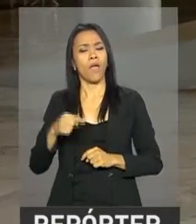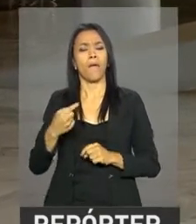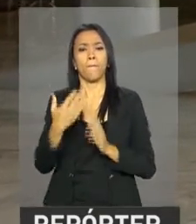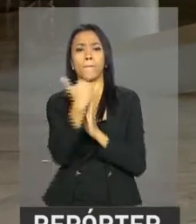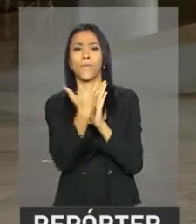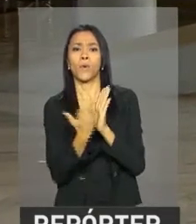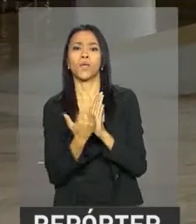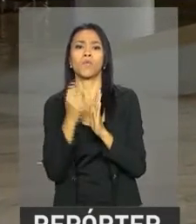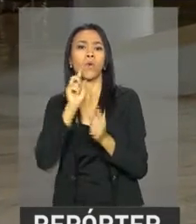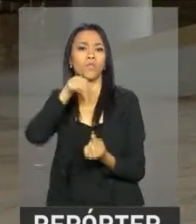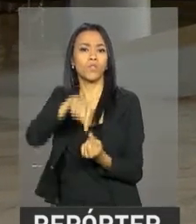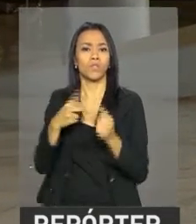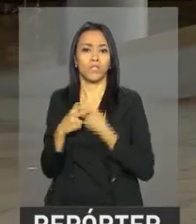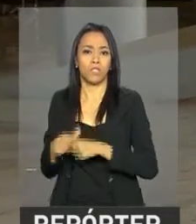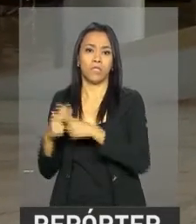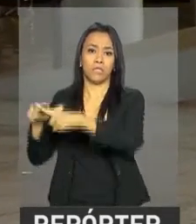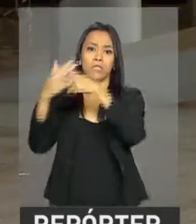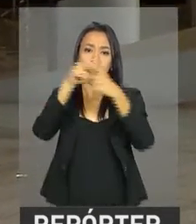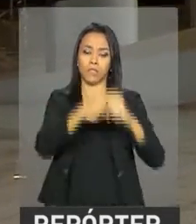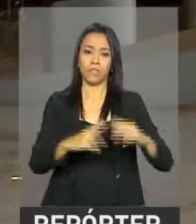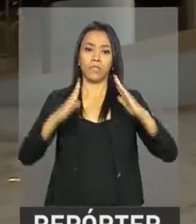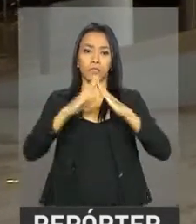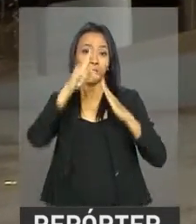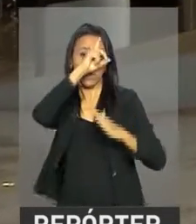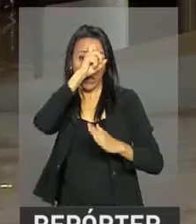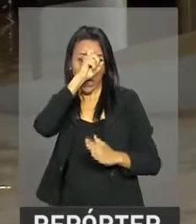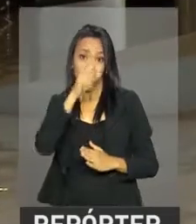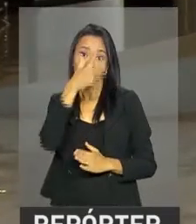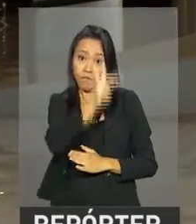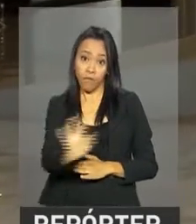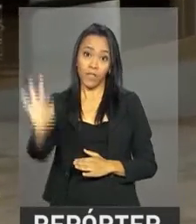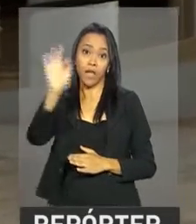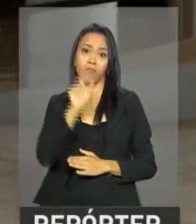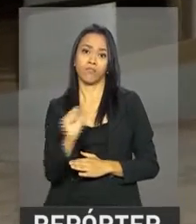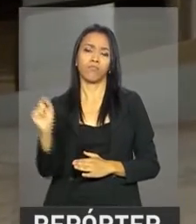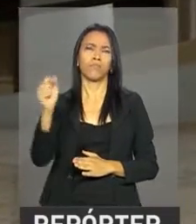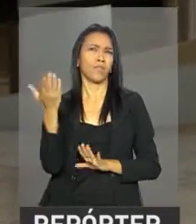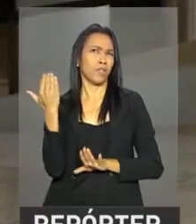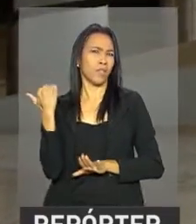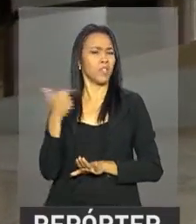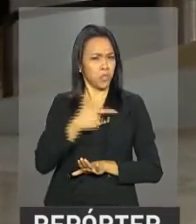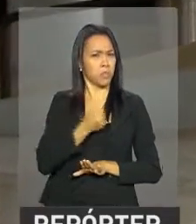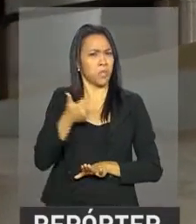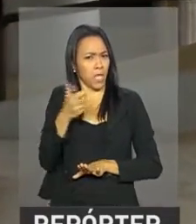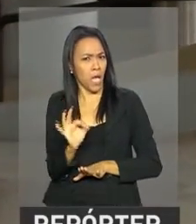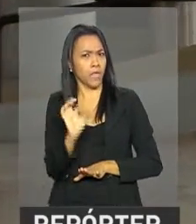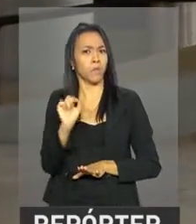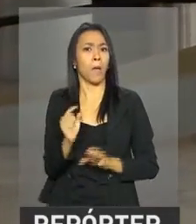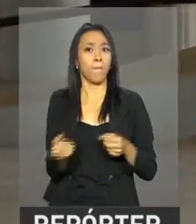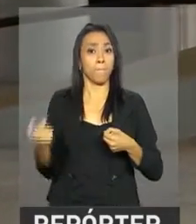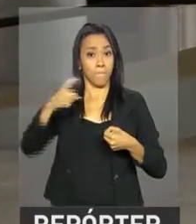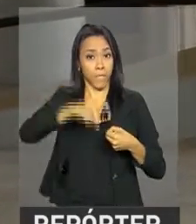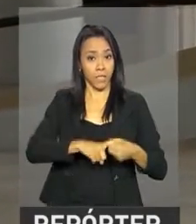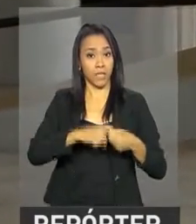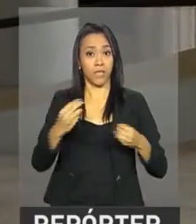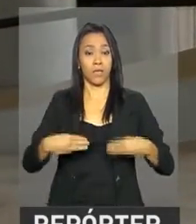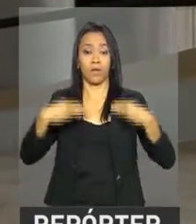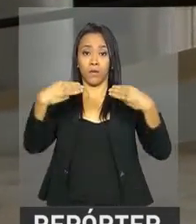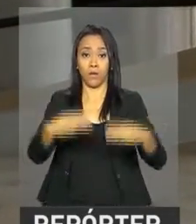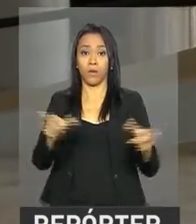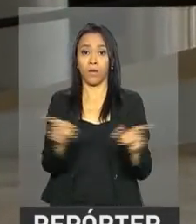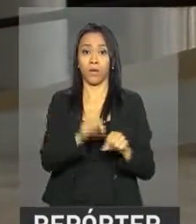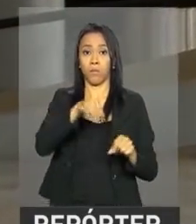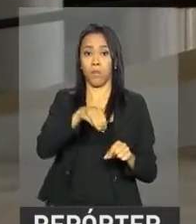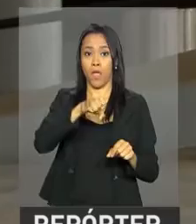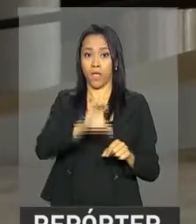de Reestruturação dos Hospitais Universitários Federais, desenvolvido desde 2010 por meio de uma parceria entre o Ministério da Educação e a